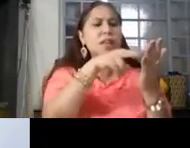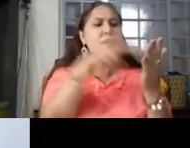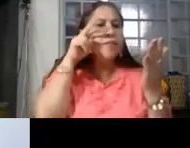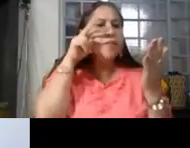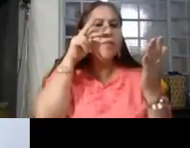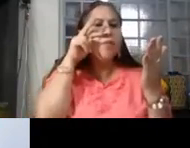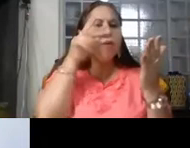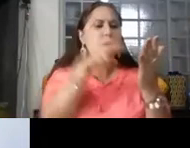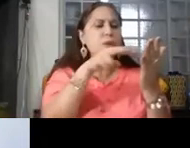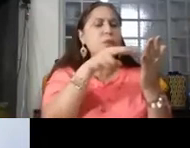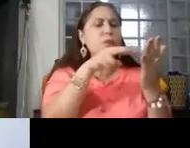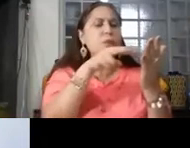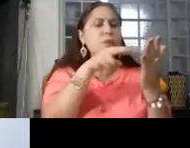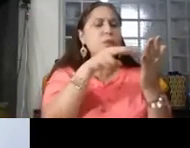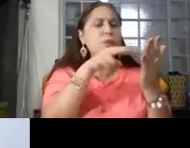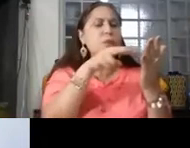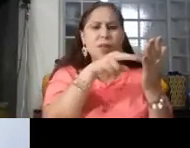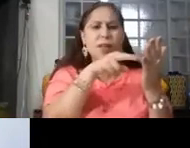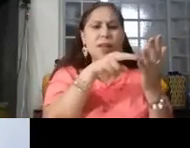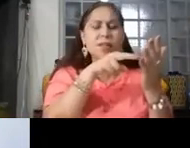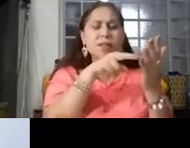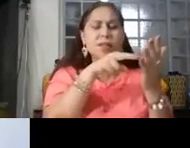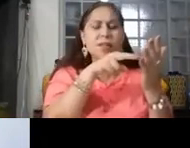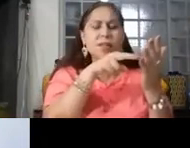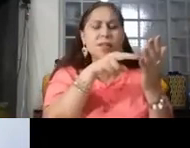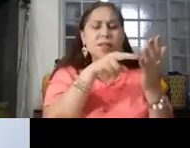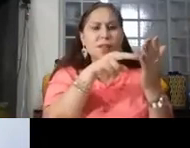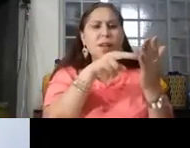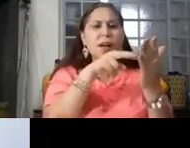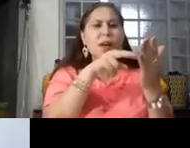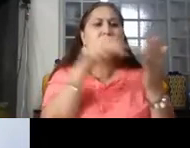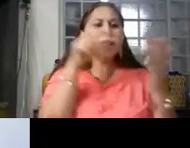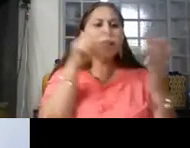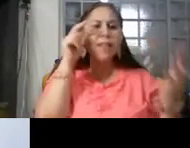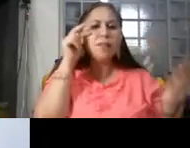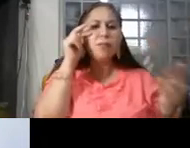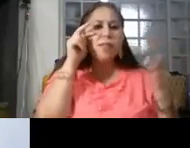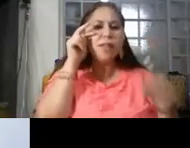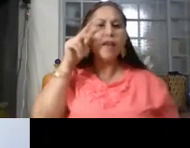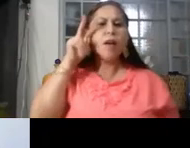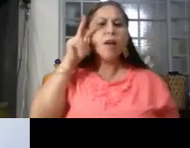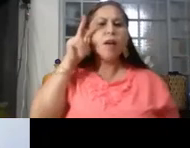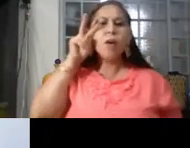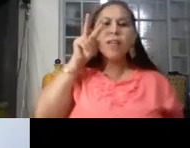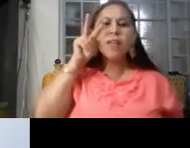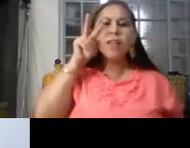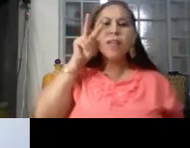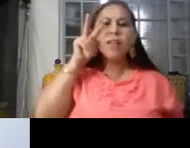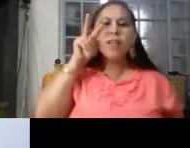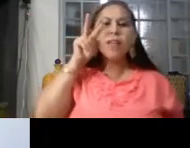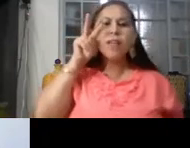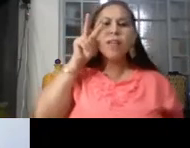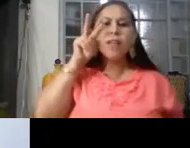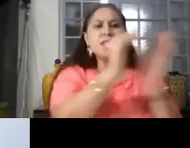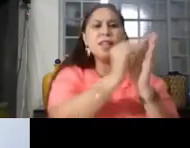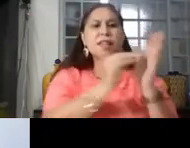já direcionou o olhar para a agenda. Aí a sintaxe, tá vendo? A organização dos sinais. Olhar é assim e a agenda